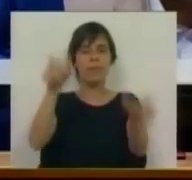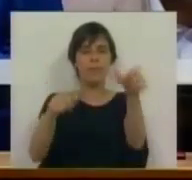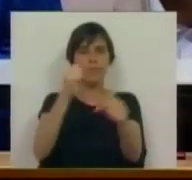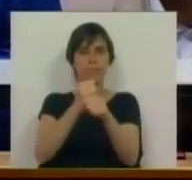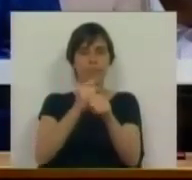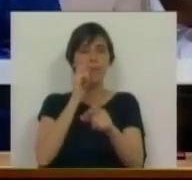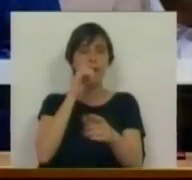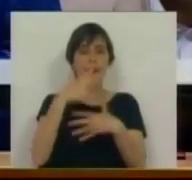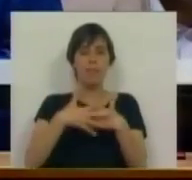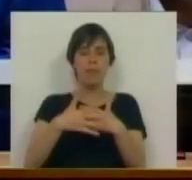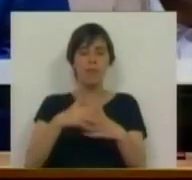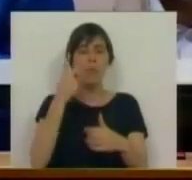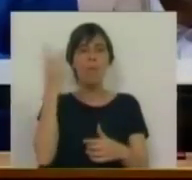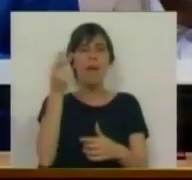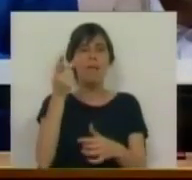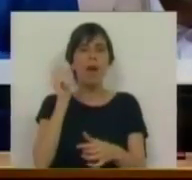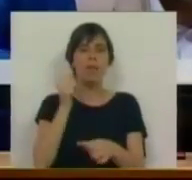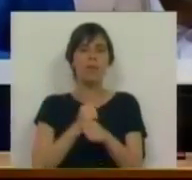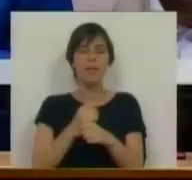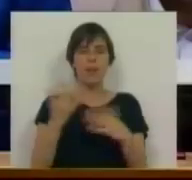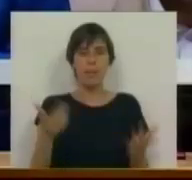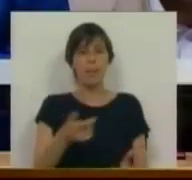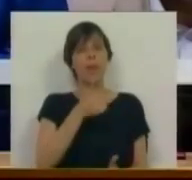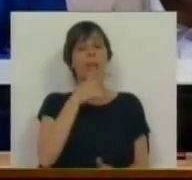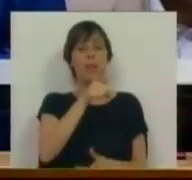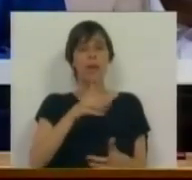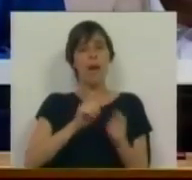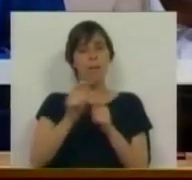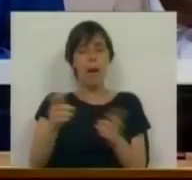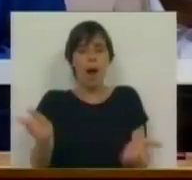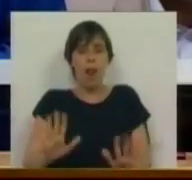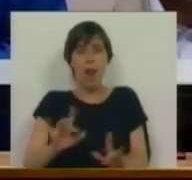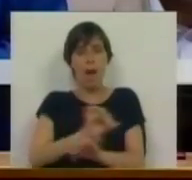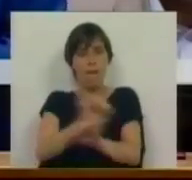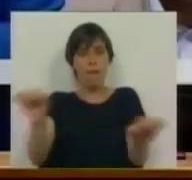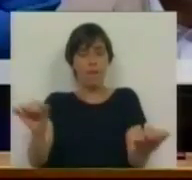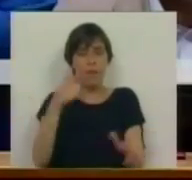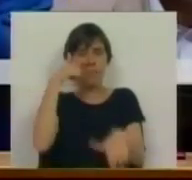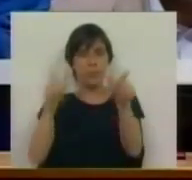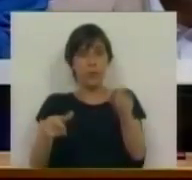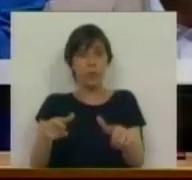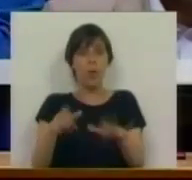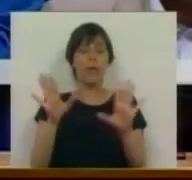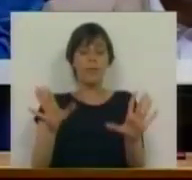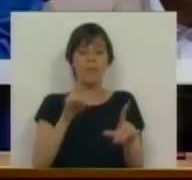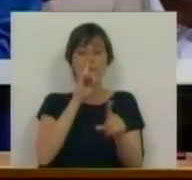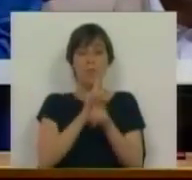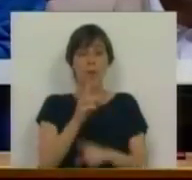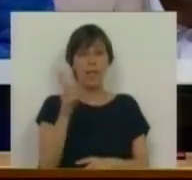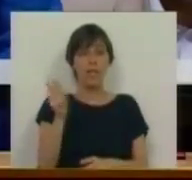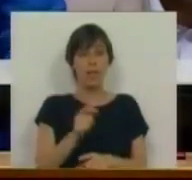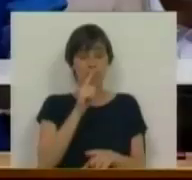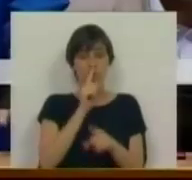e é de quem contribuiu em toda uma vida de trabalho. Decidiu não pagar o que era seu. No mesmo